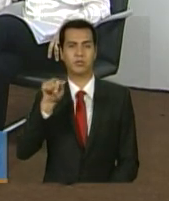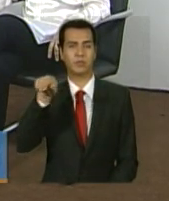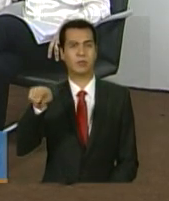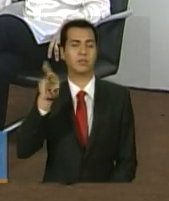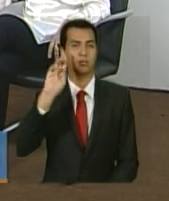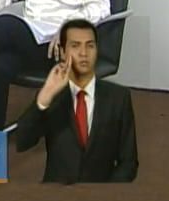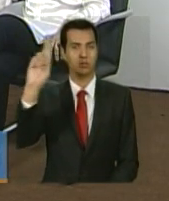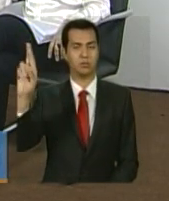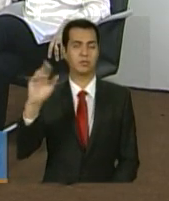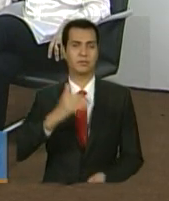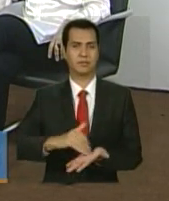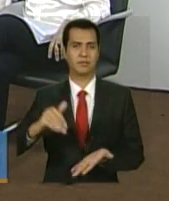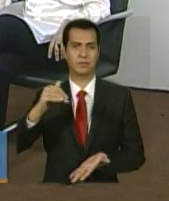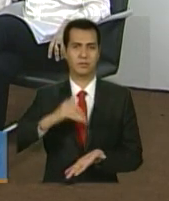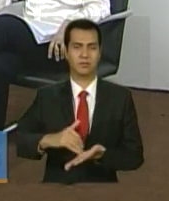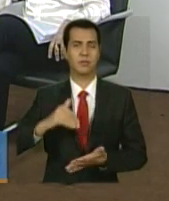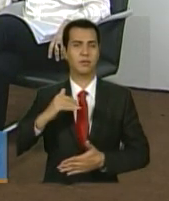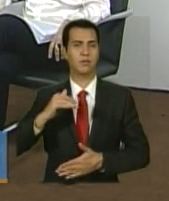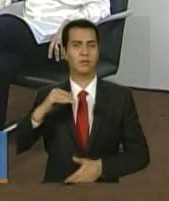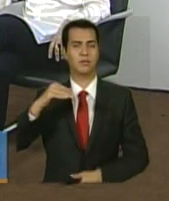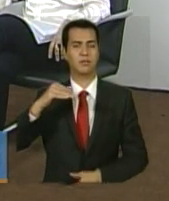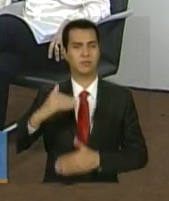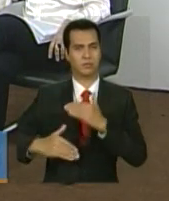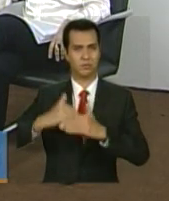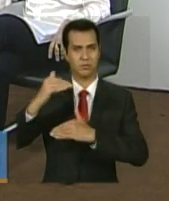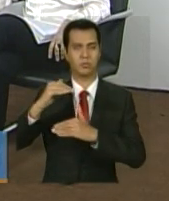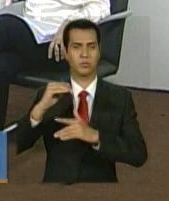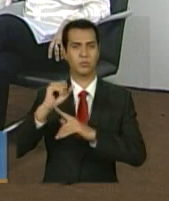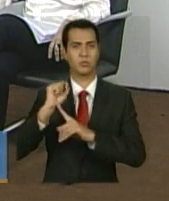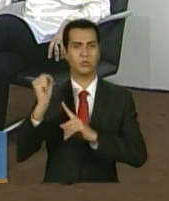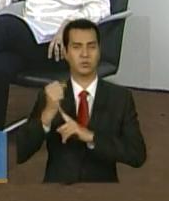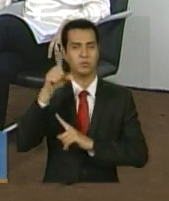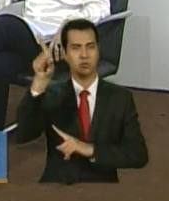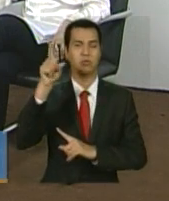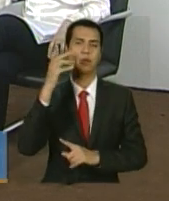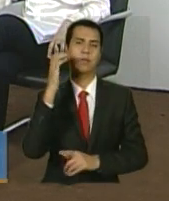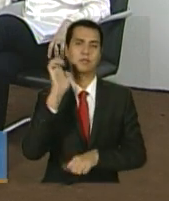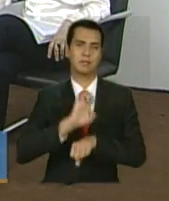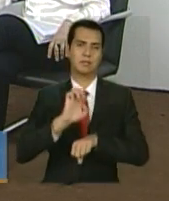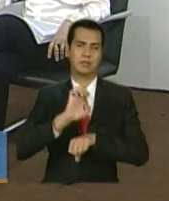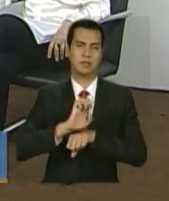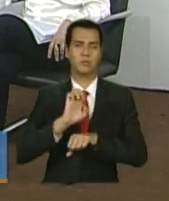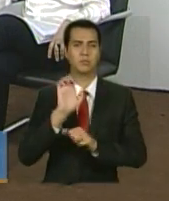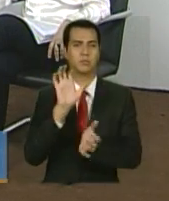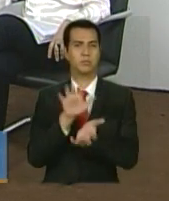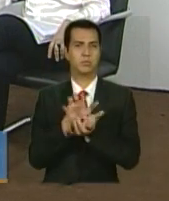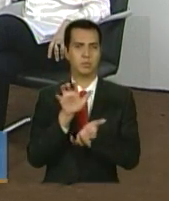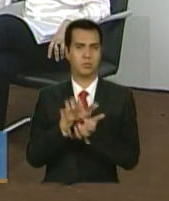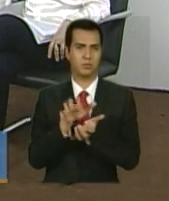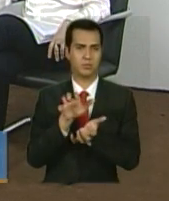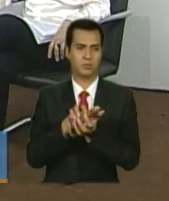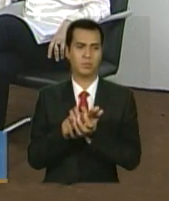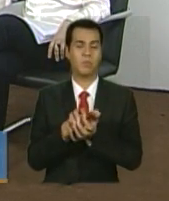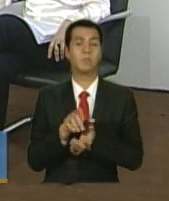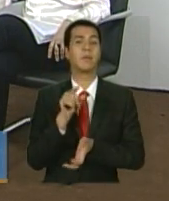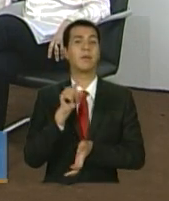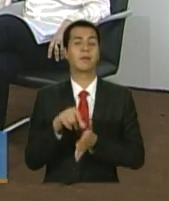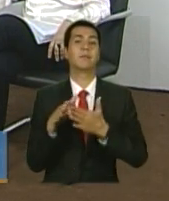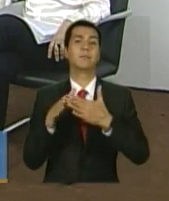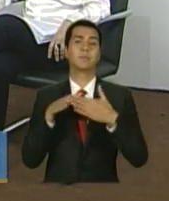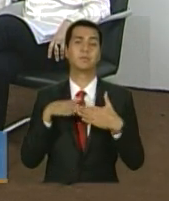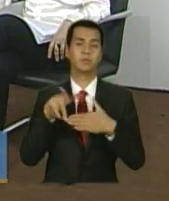da Secretaria Municipal de Desenvolvimento Social de Serra Talhada, em Pernambuco. Na verdade, ela está pedindo um socorro aqui